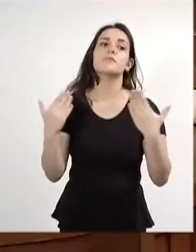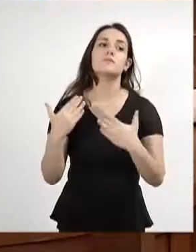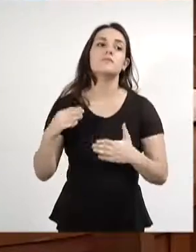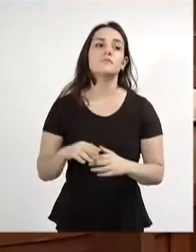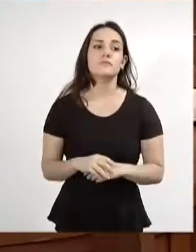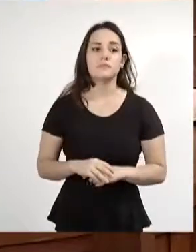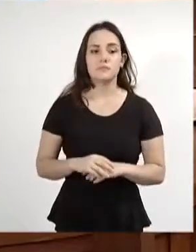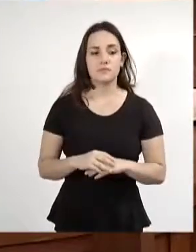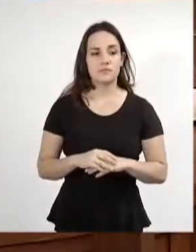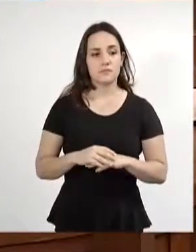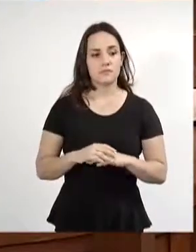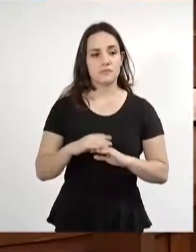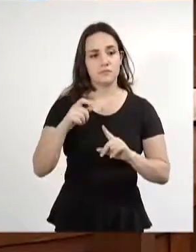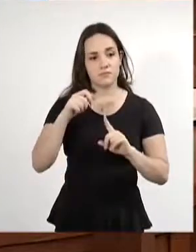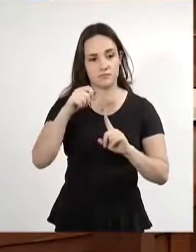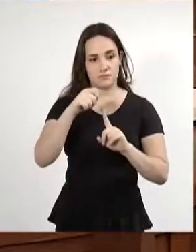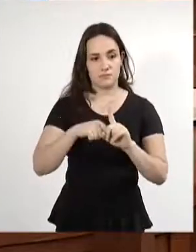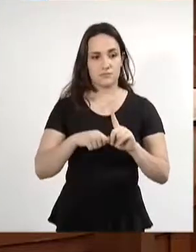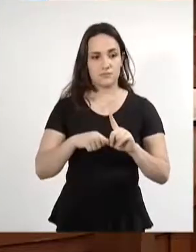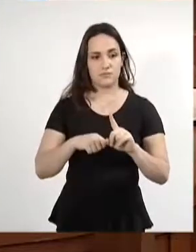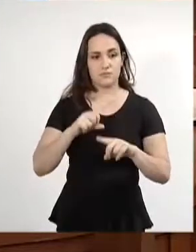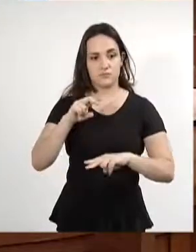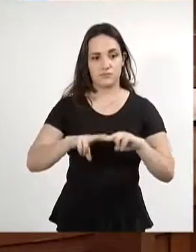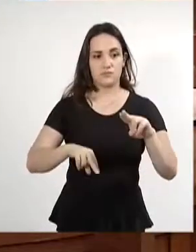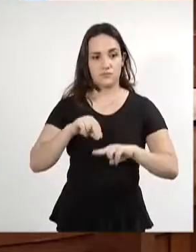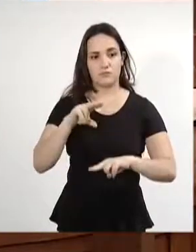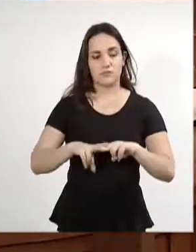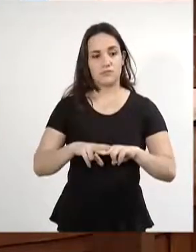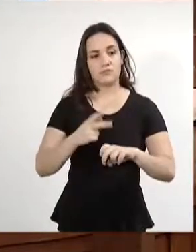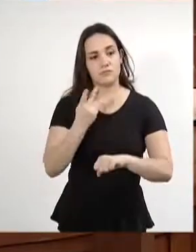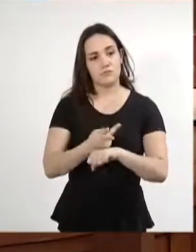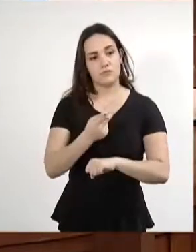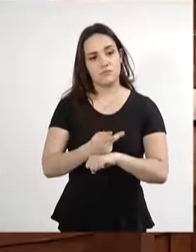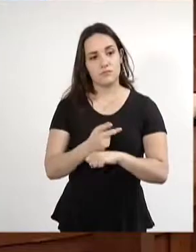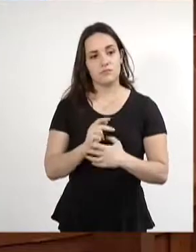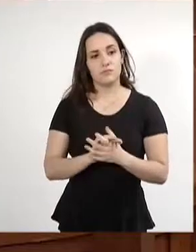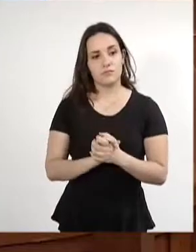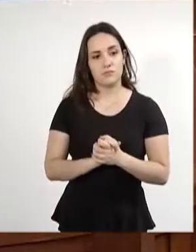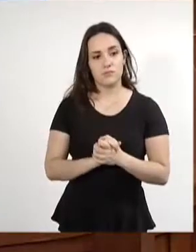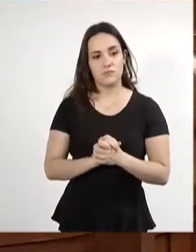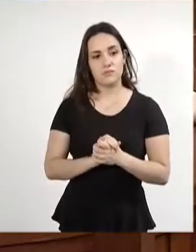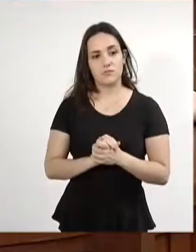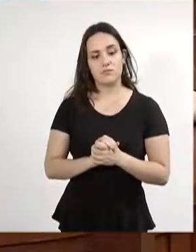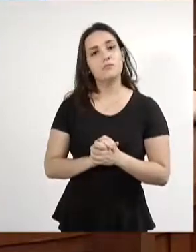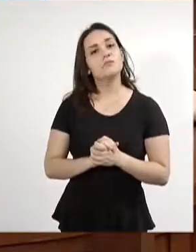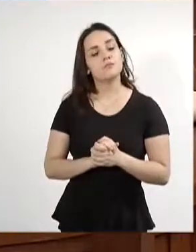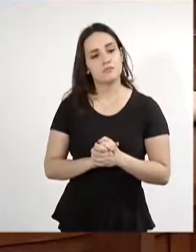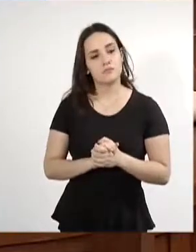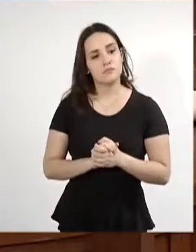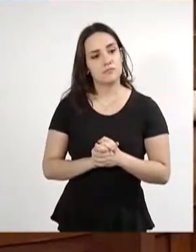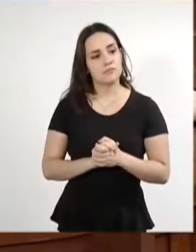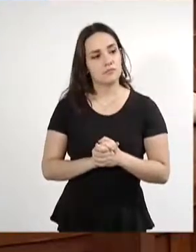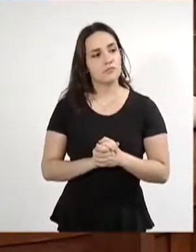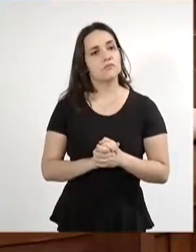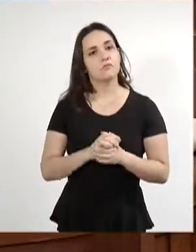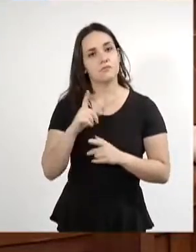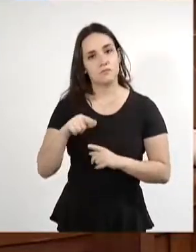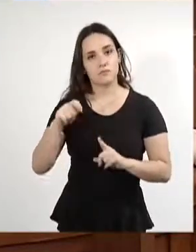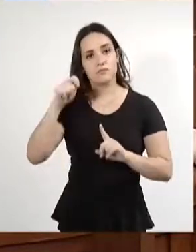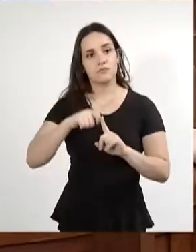esse mês do Junho Prata foi, sem dúvida nenhuma, um dos grandes